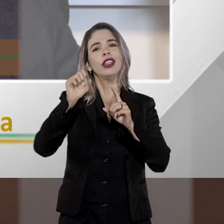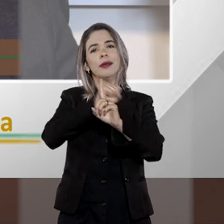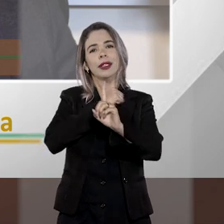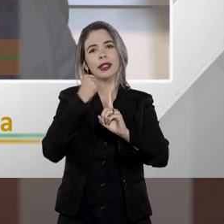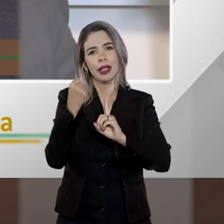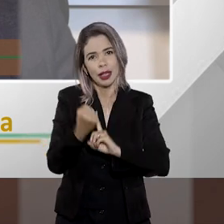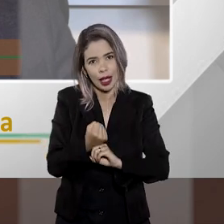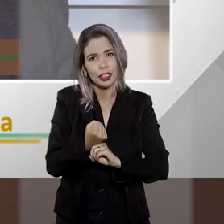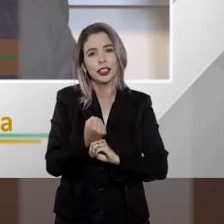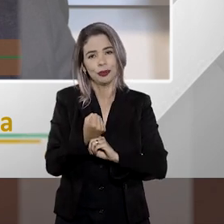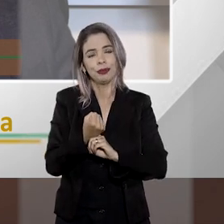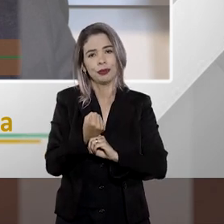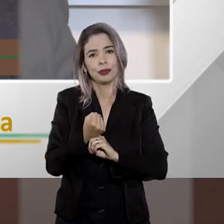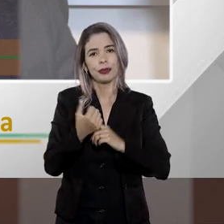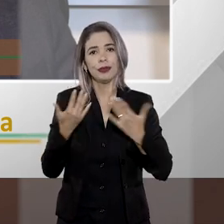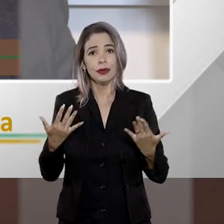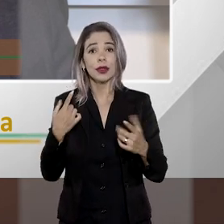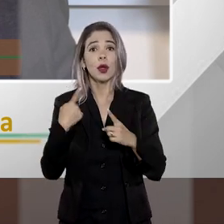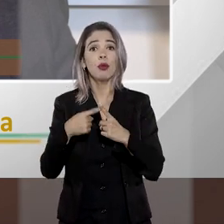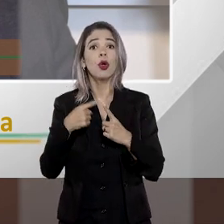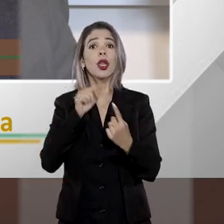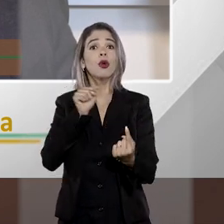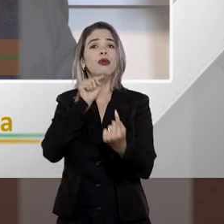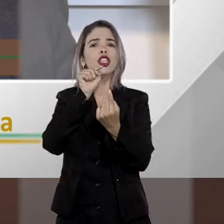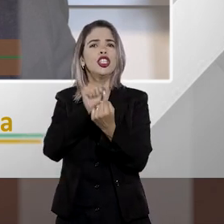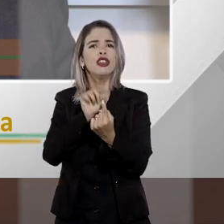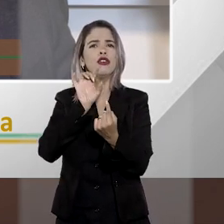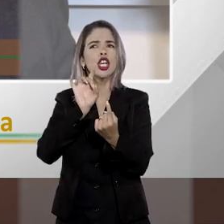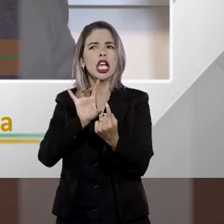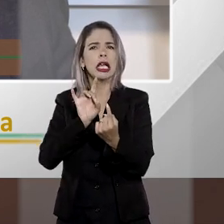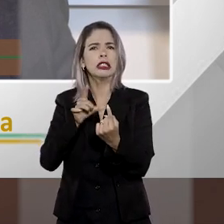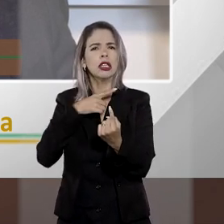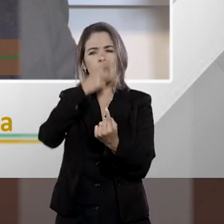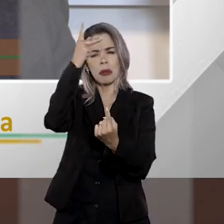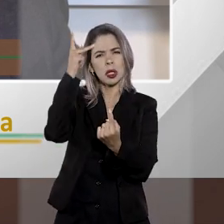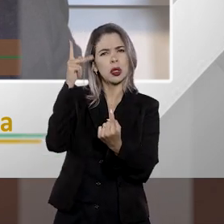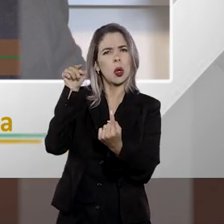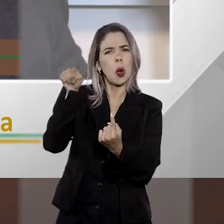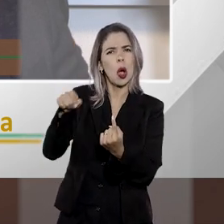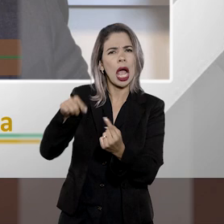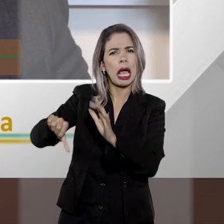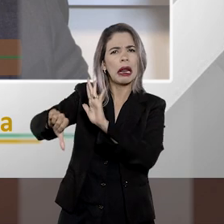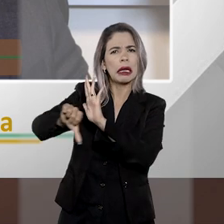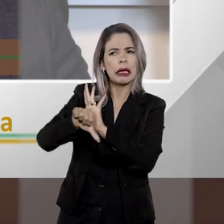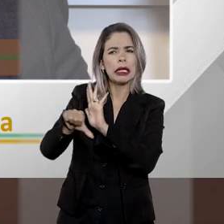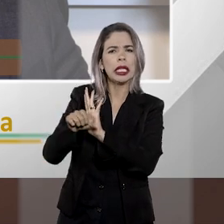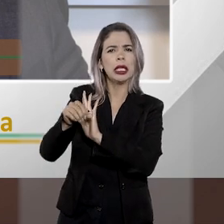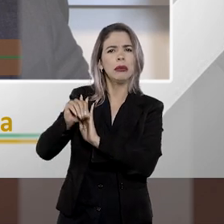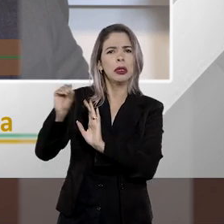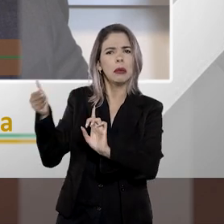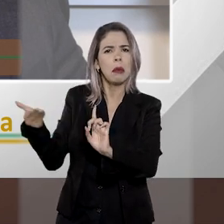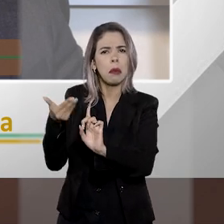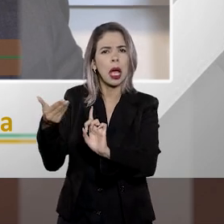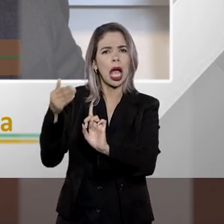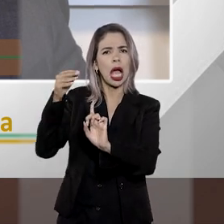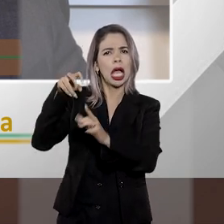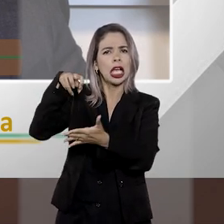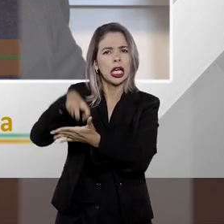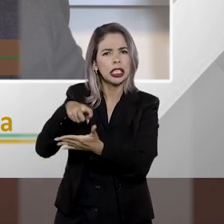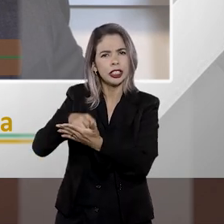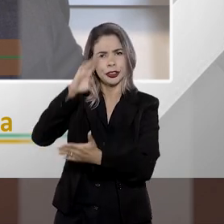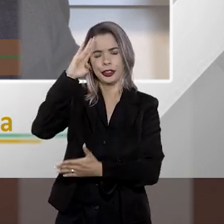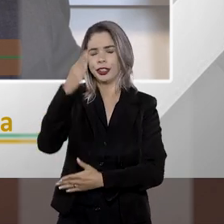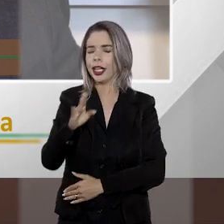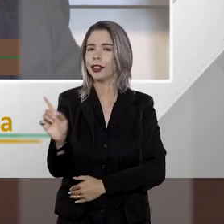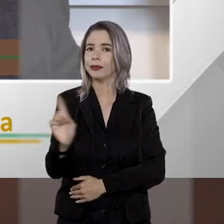que se busca não é tão somente retribuir o mal causado com a prática criminosa ou apenado, mas antes de mais